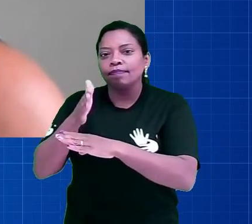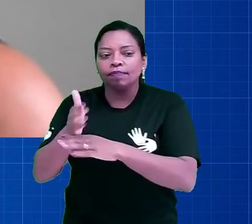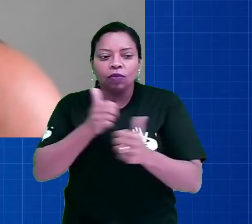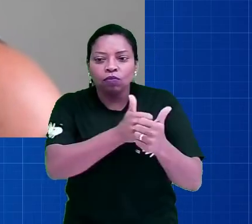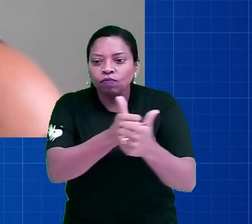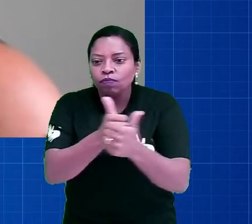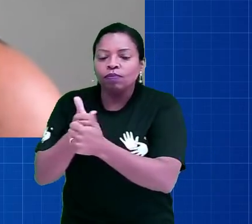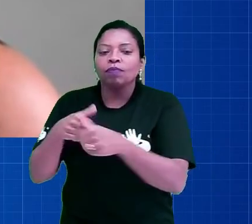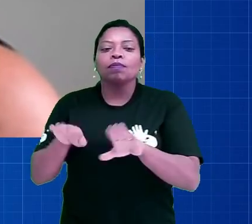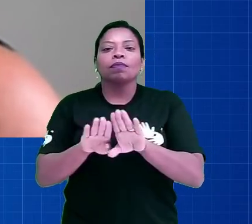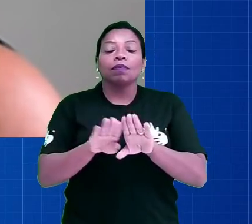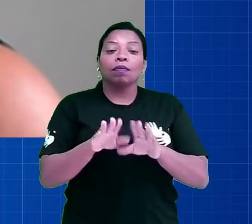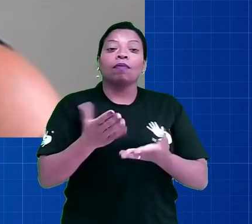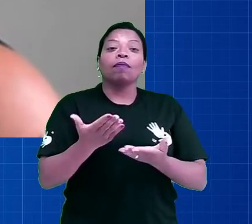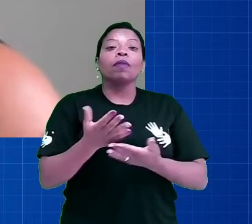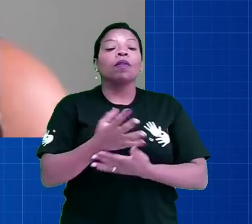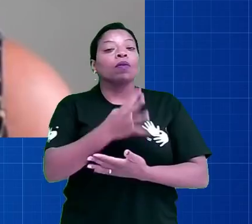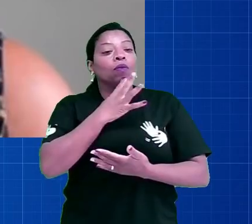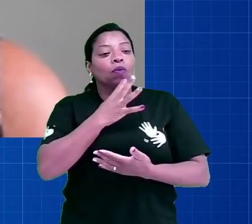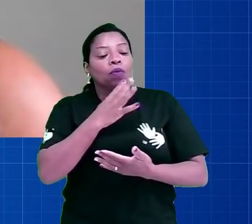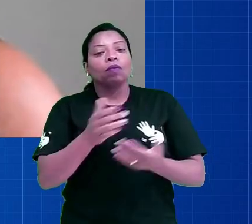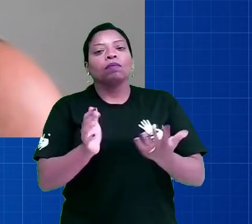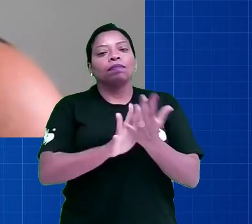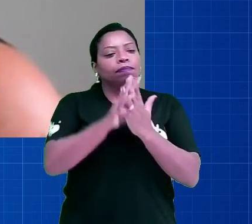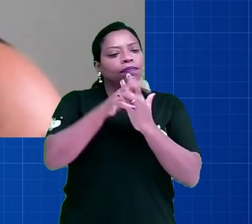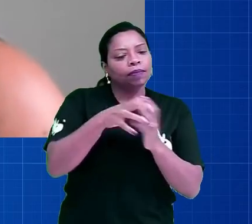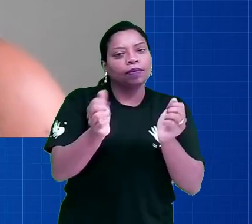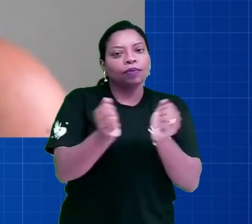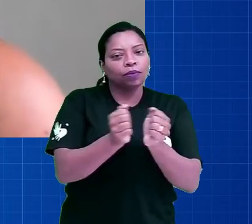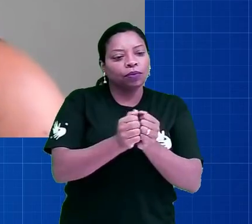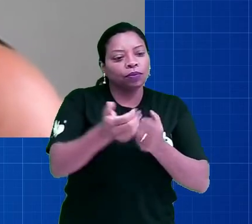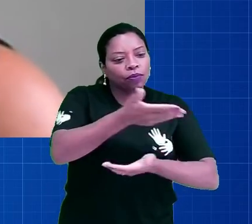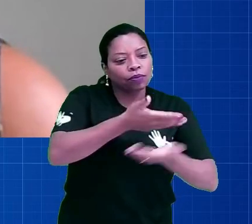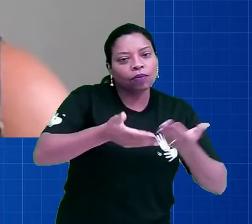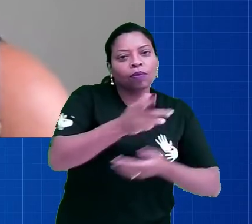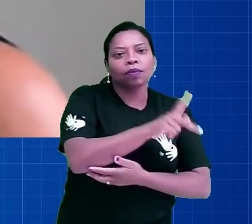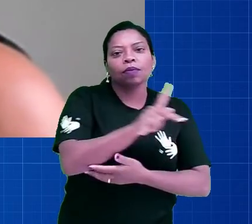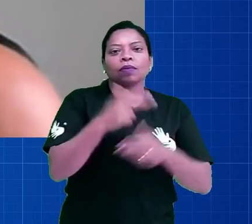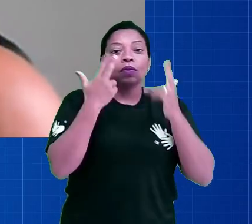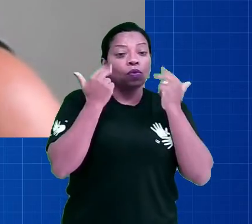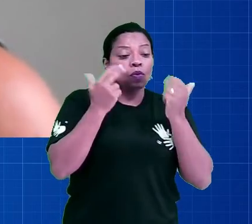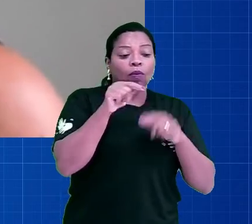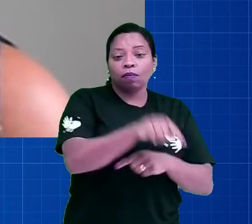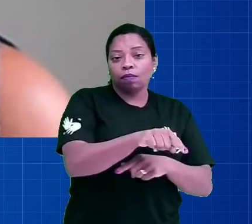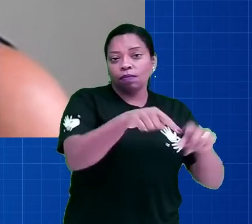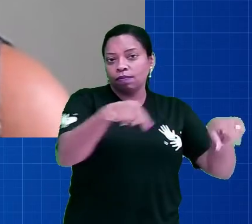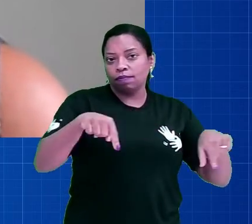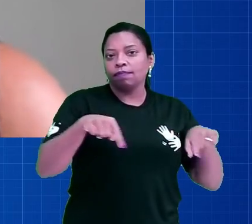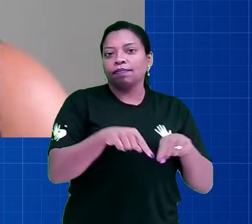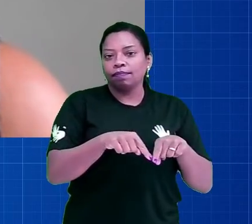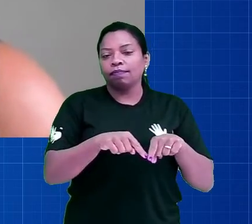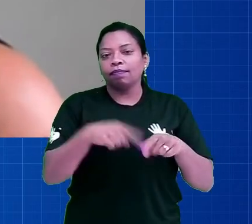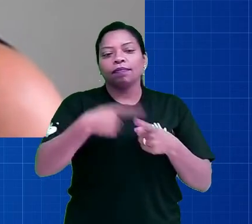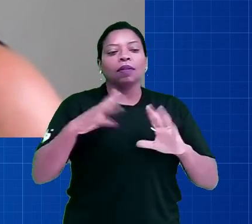consigam fazer essa questão do acompanhamento ali no regular, da questão do planejamento mesmo com